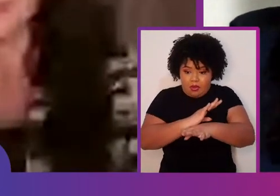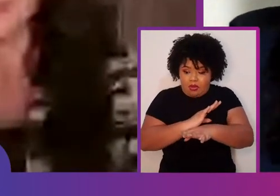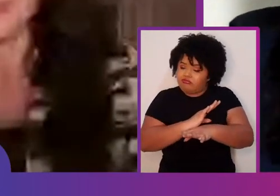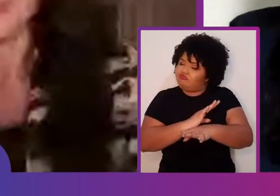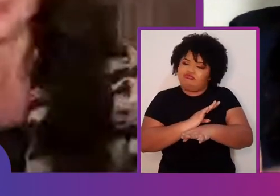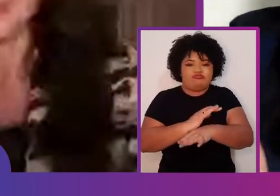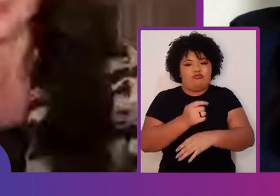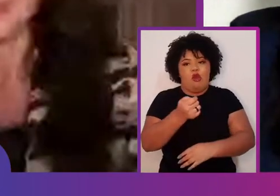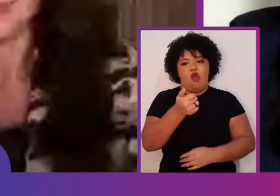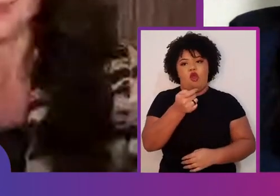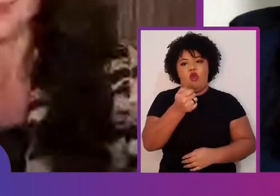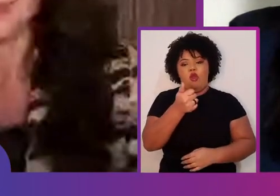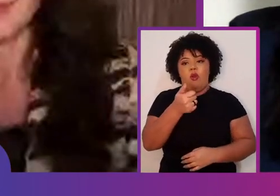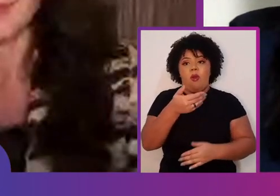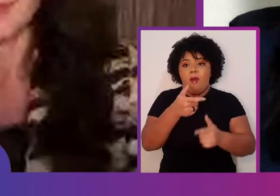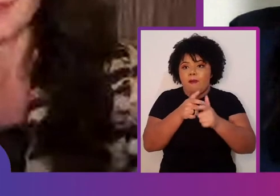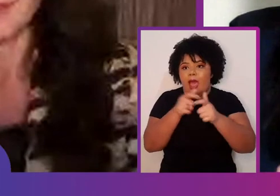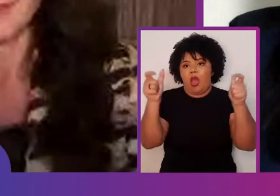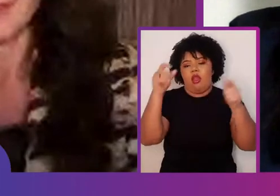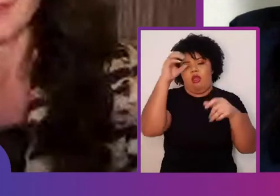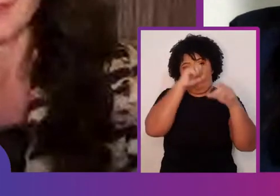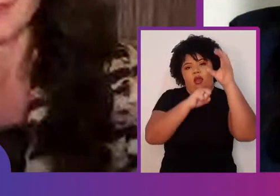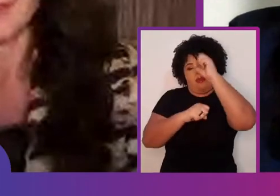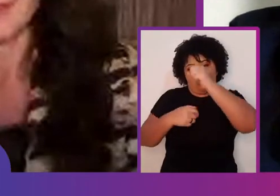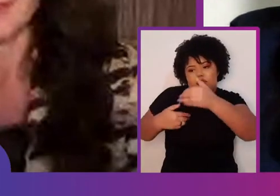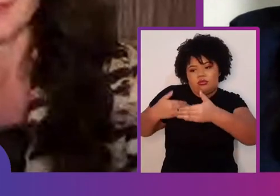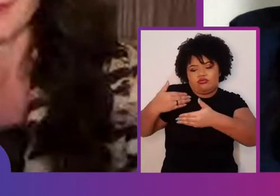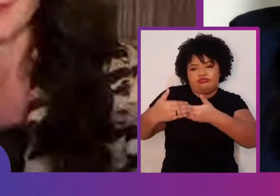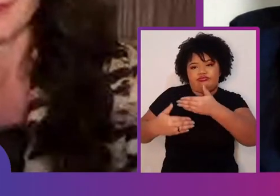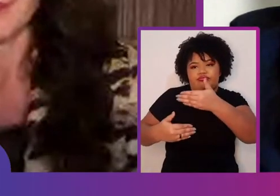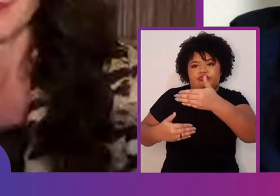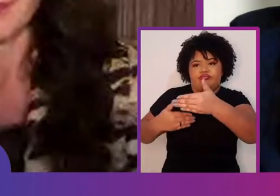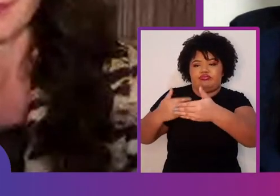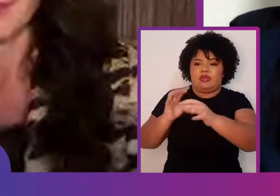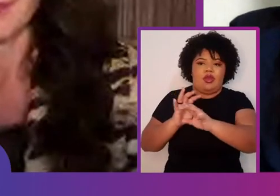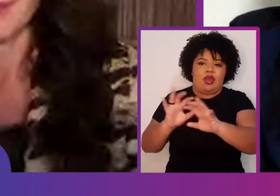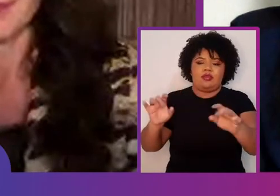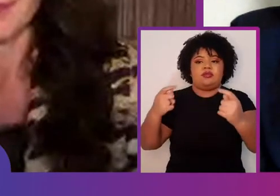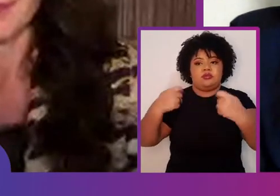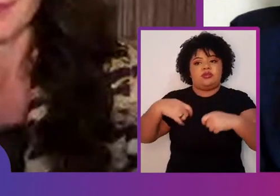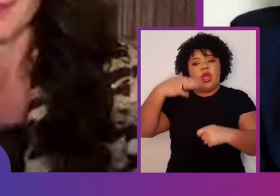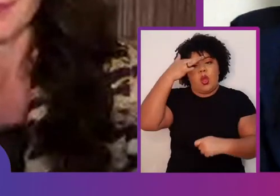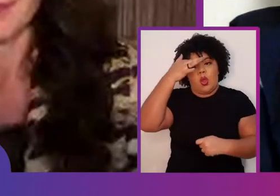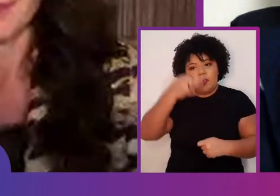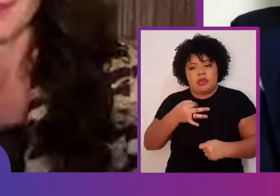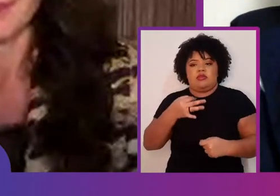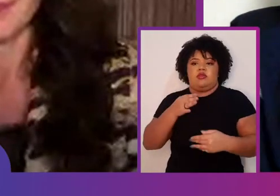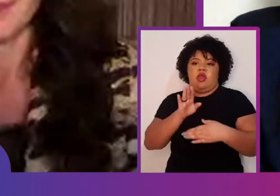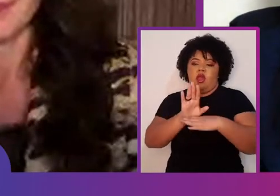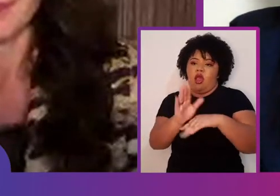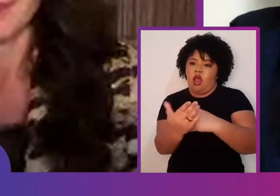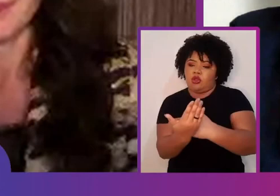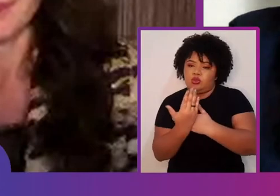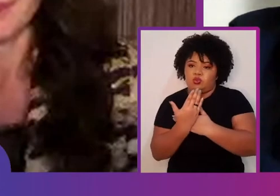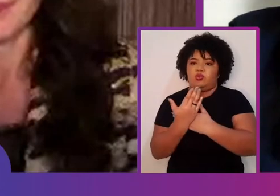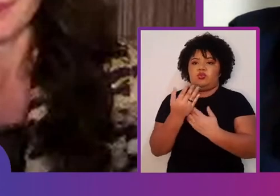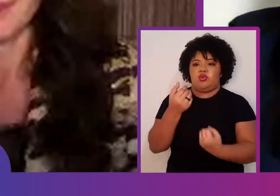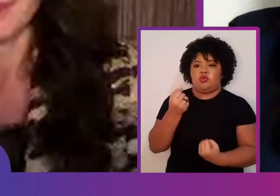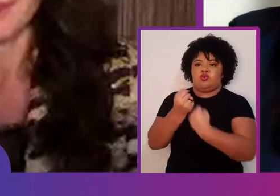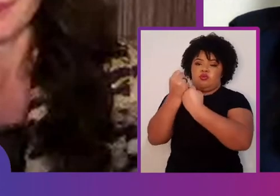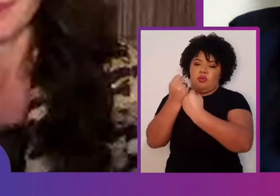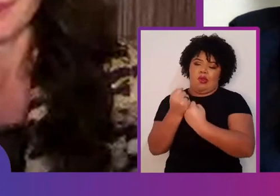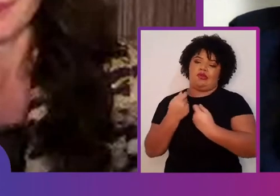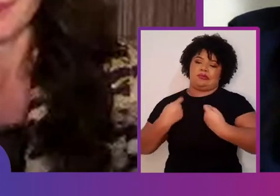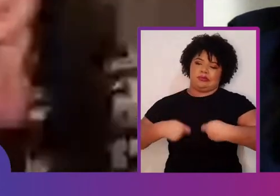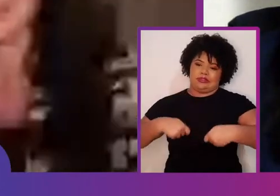está aprendendo. Como todo processo de aprendizado, requer compreensão, requer ajuda, requer suporte, requer apoio.